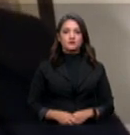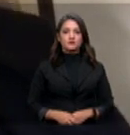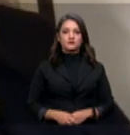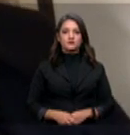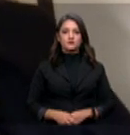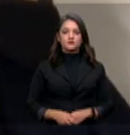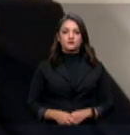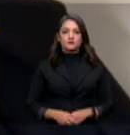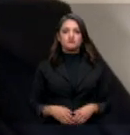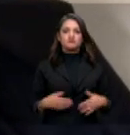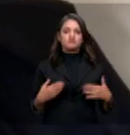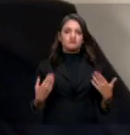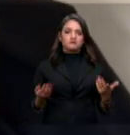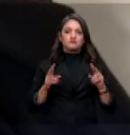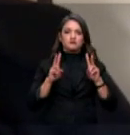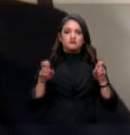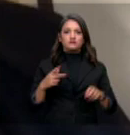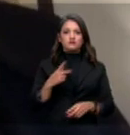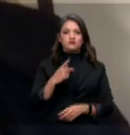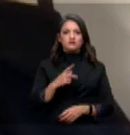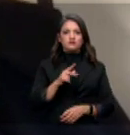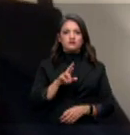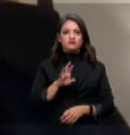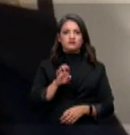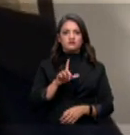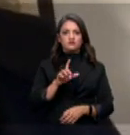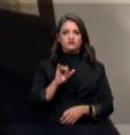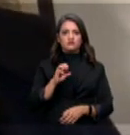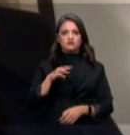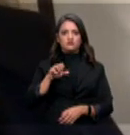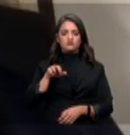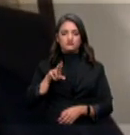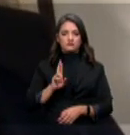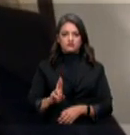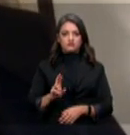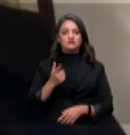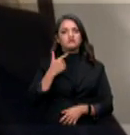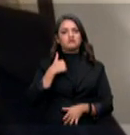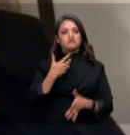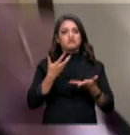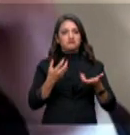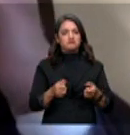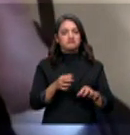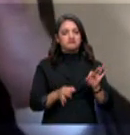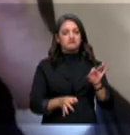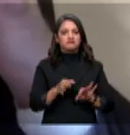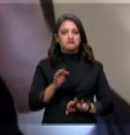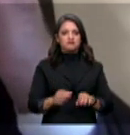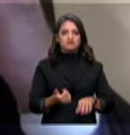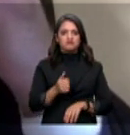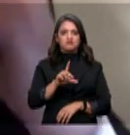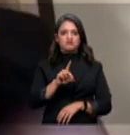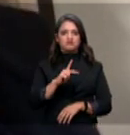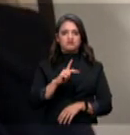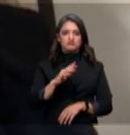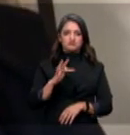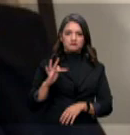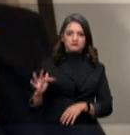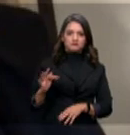à preliminar, eu conheço da presente ADPF, com base no princípio